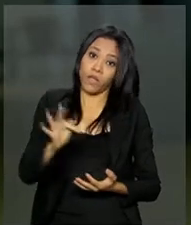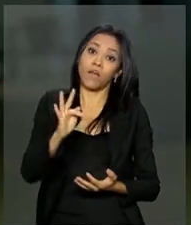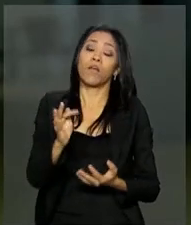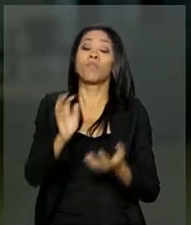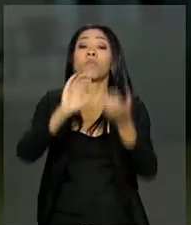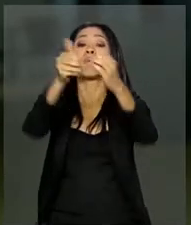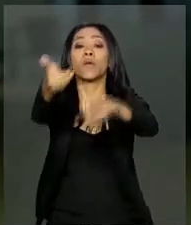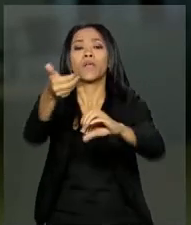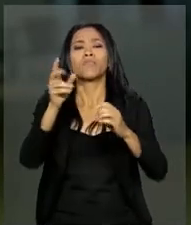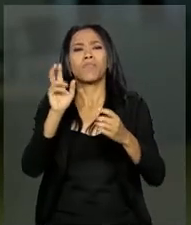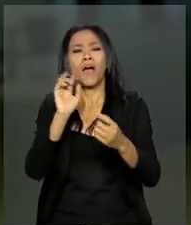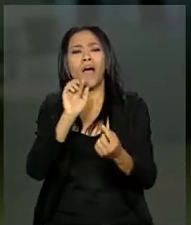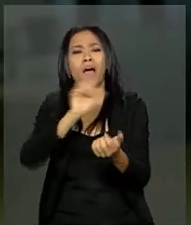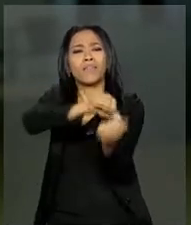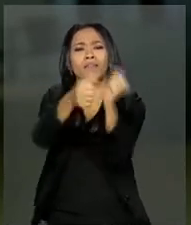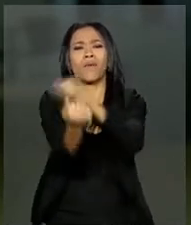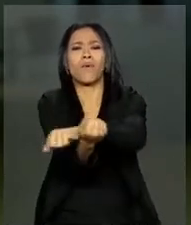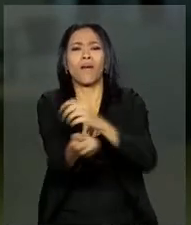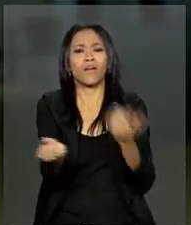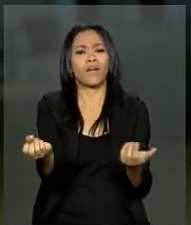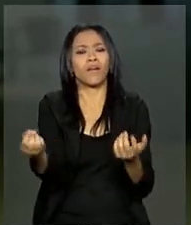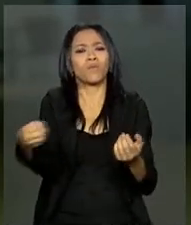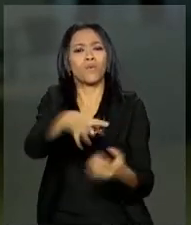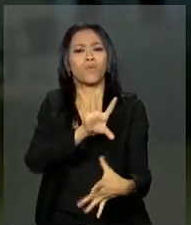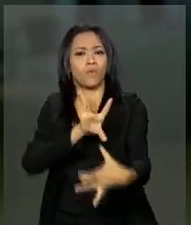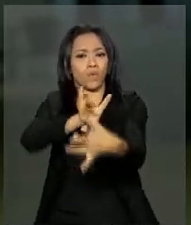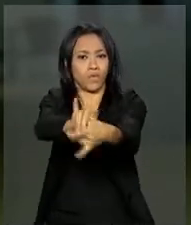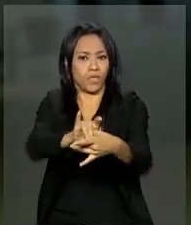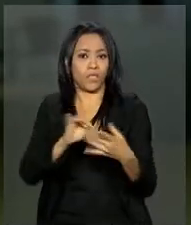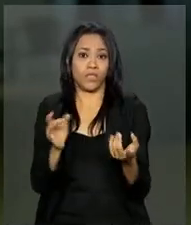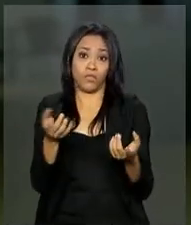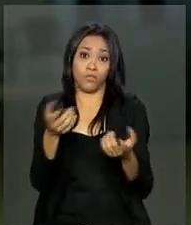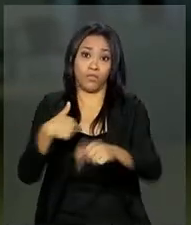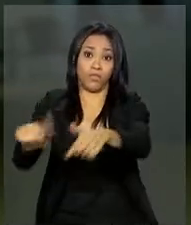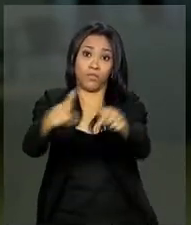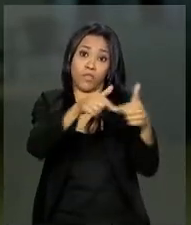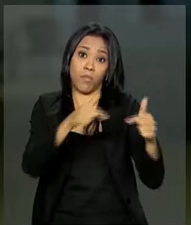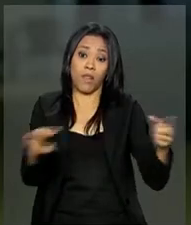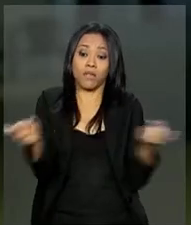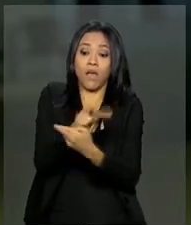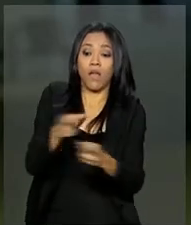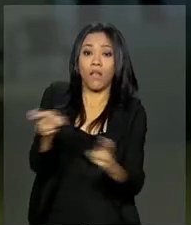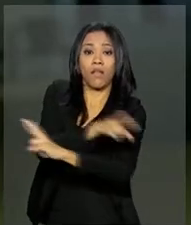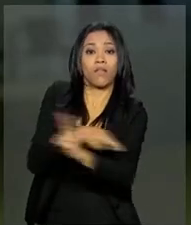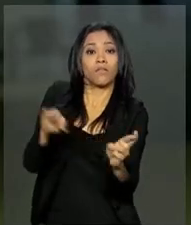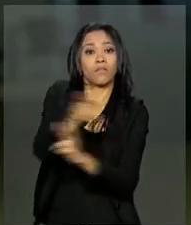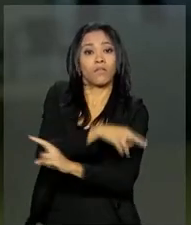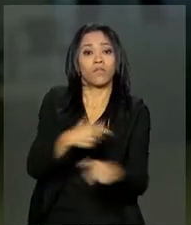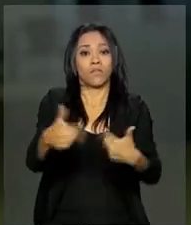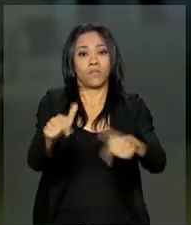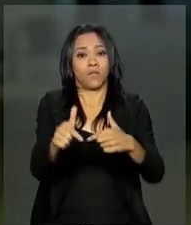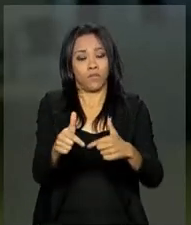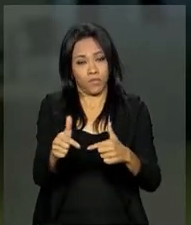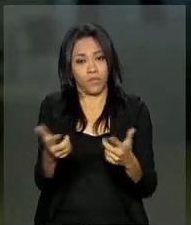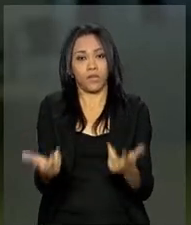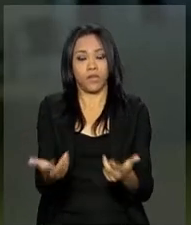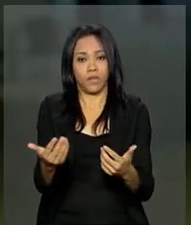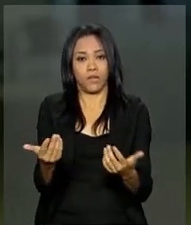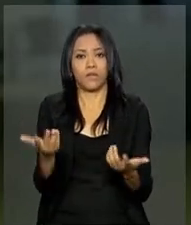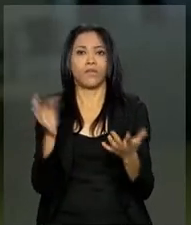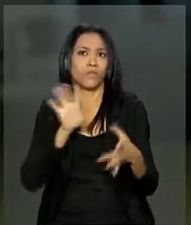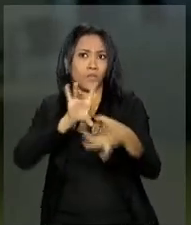legislação brasileira à nova realidade aí do mercado de trabalho, às novas relações do mercado de trabalho nesses